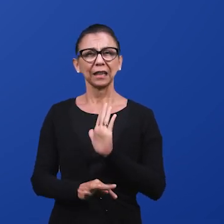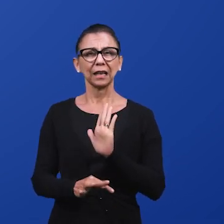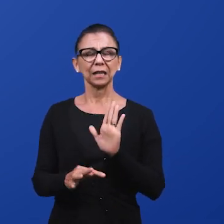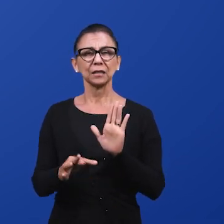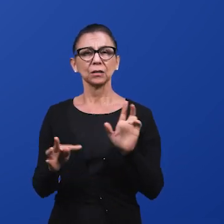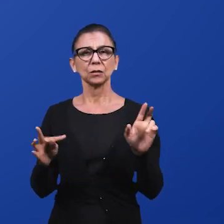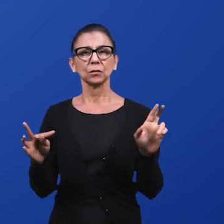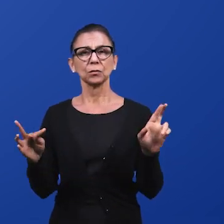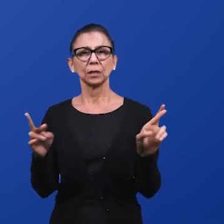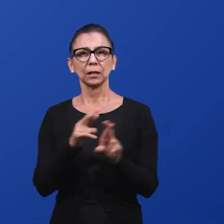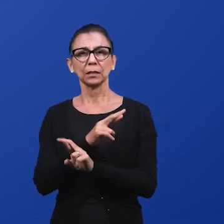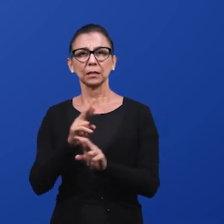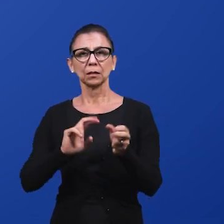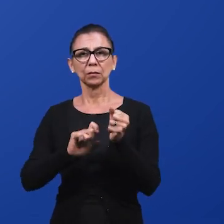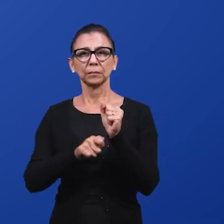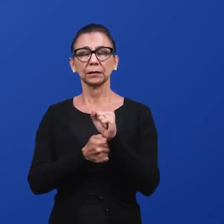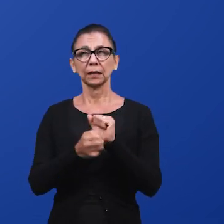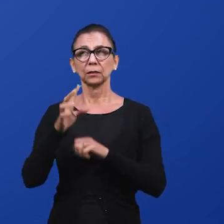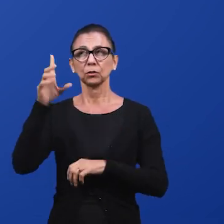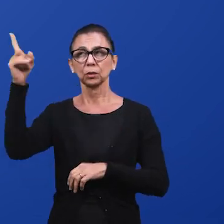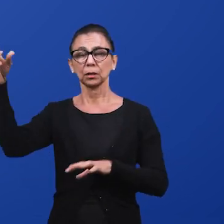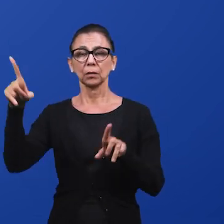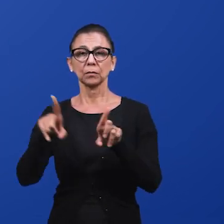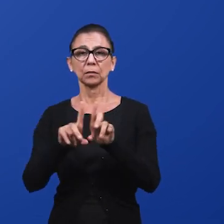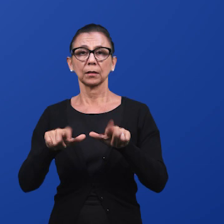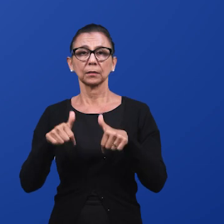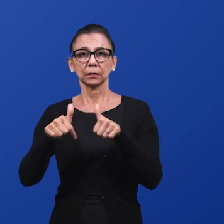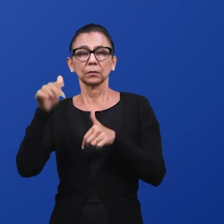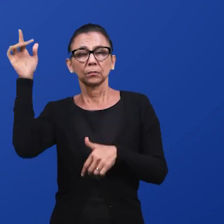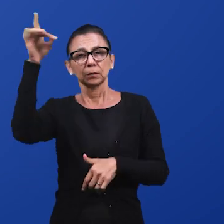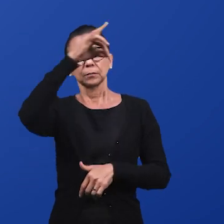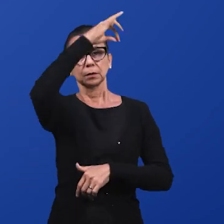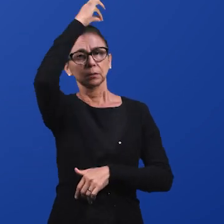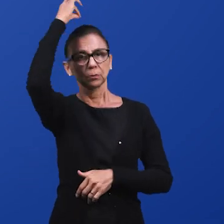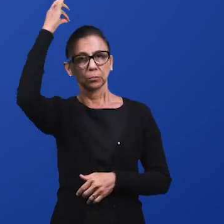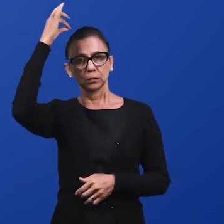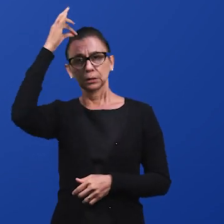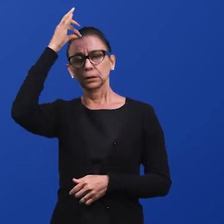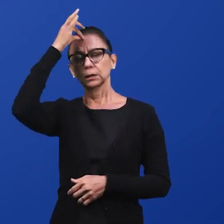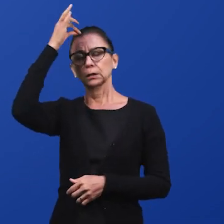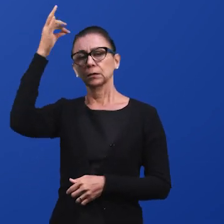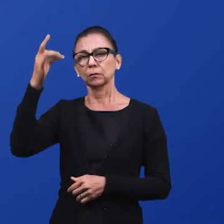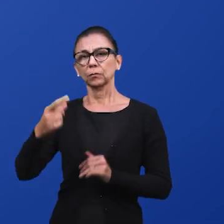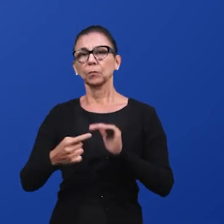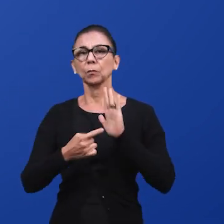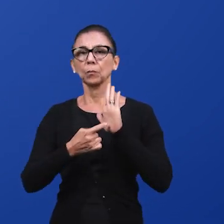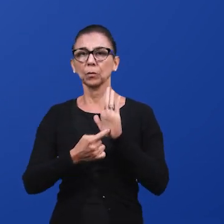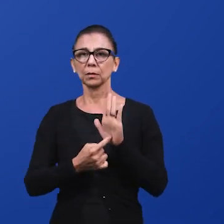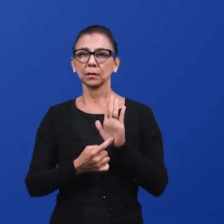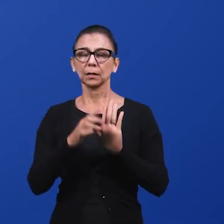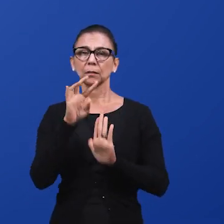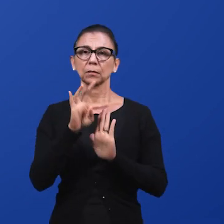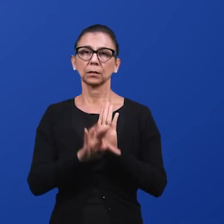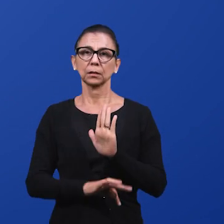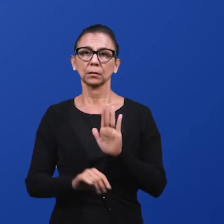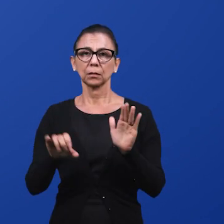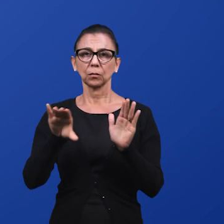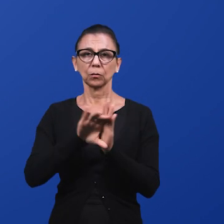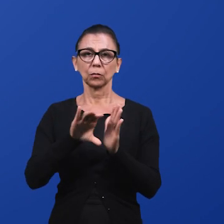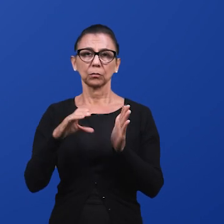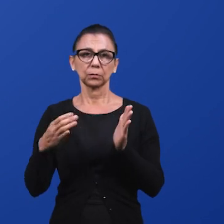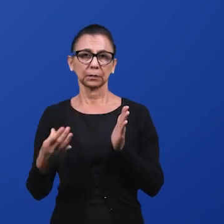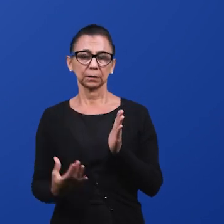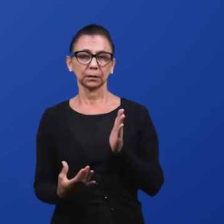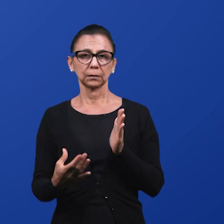fala sobre o mistério de Deus e a manifestação do Espírito Santo. Podemos citar o